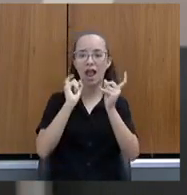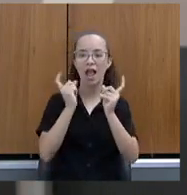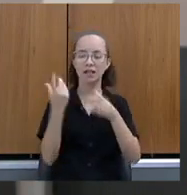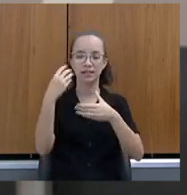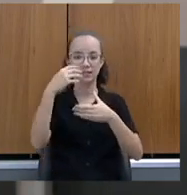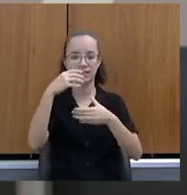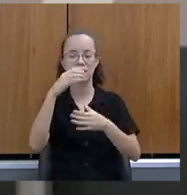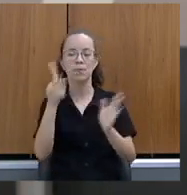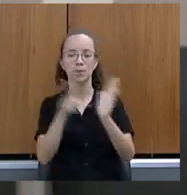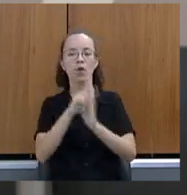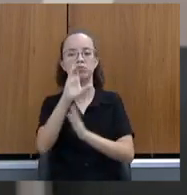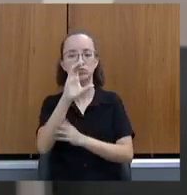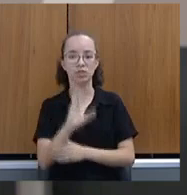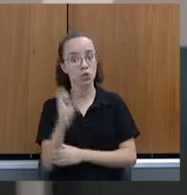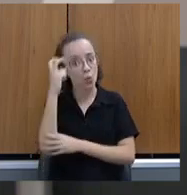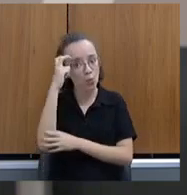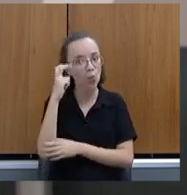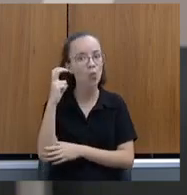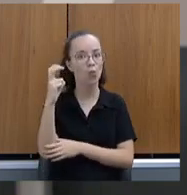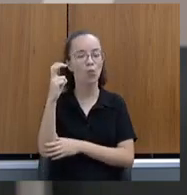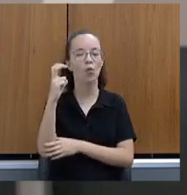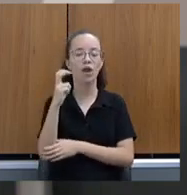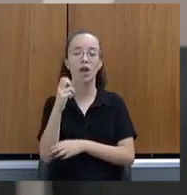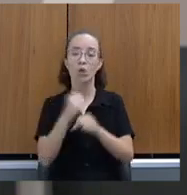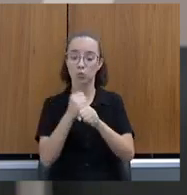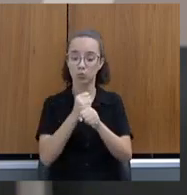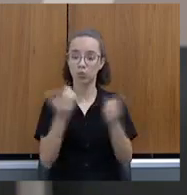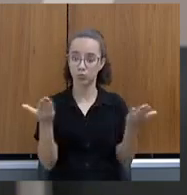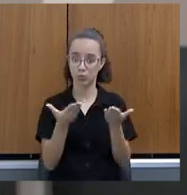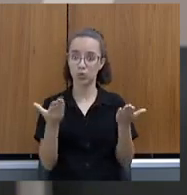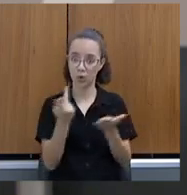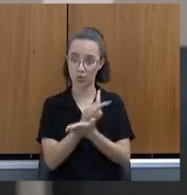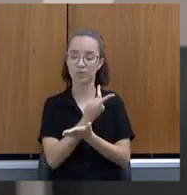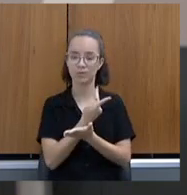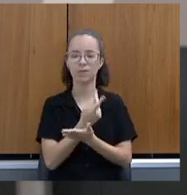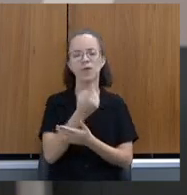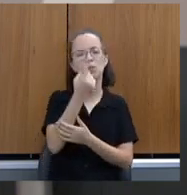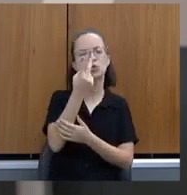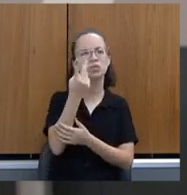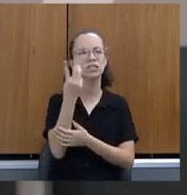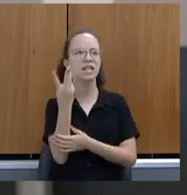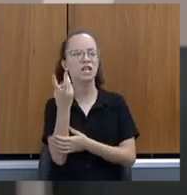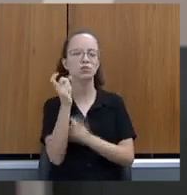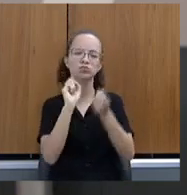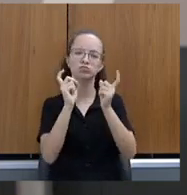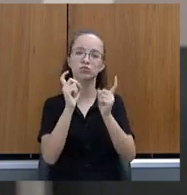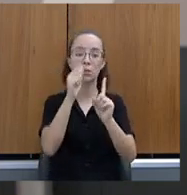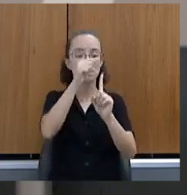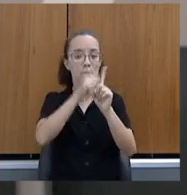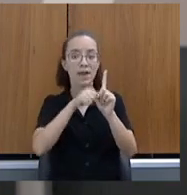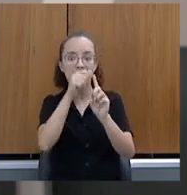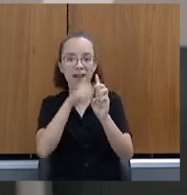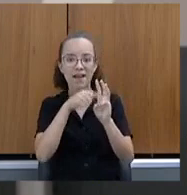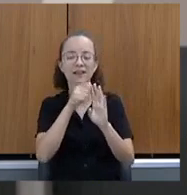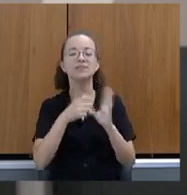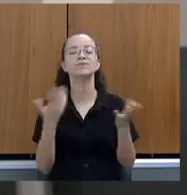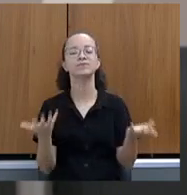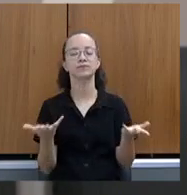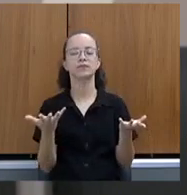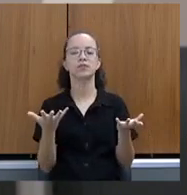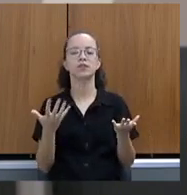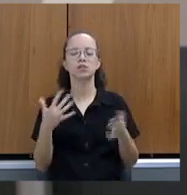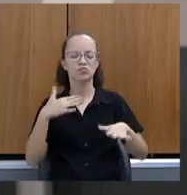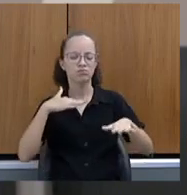Conselho Estadual de Cultura aconteceu É nesse ano é duas três reuniões é por mês e essa mobilização